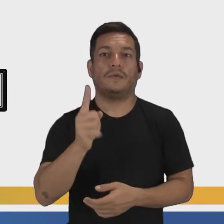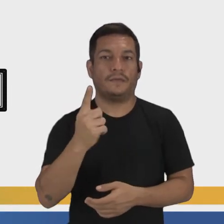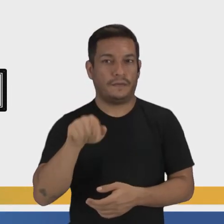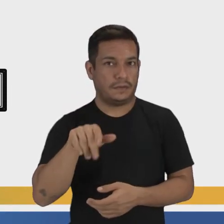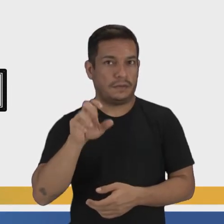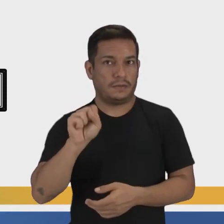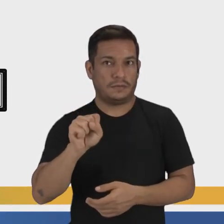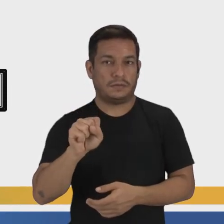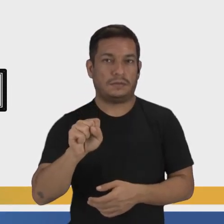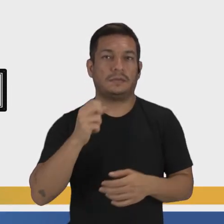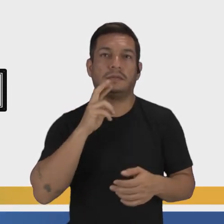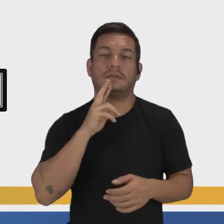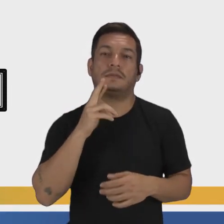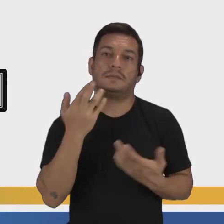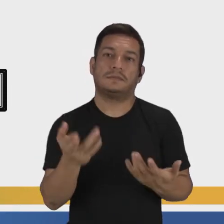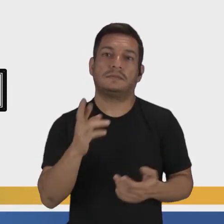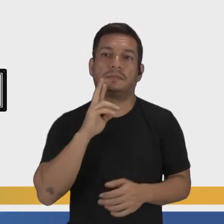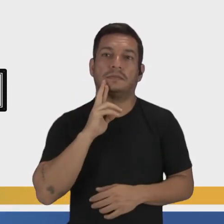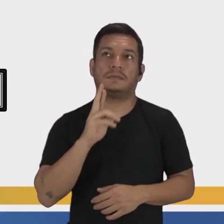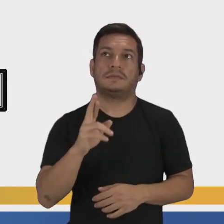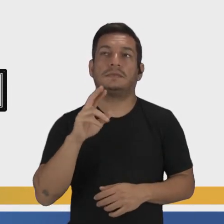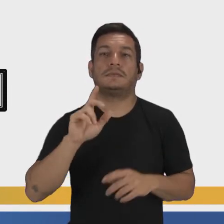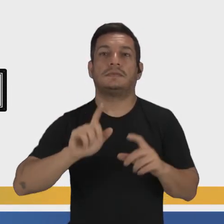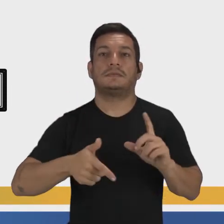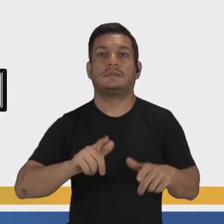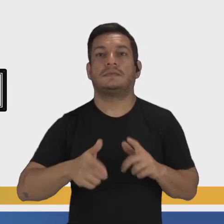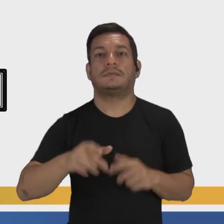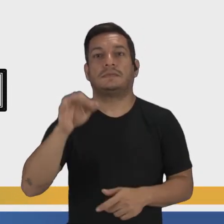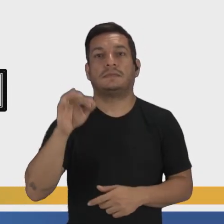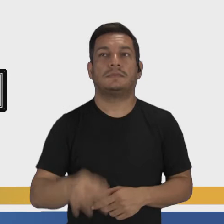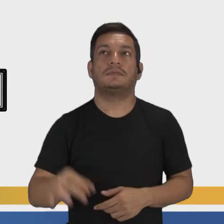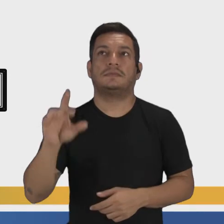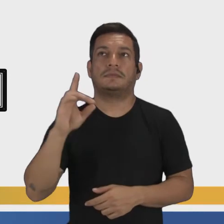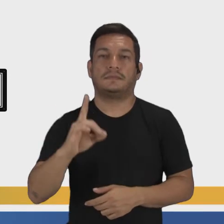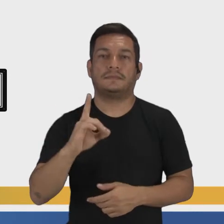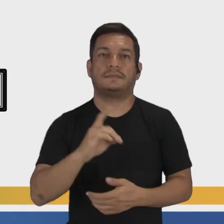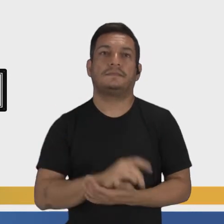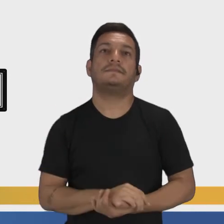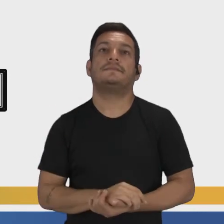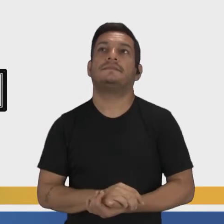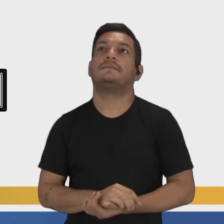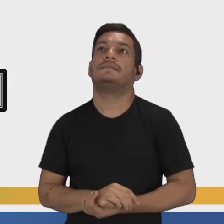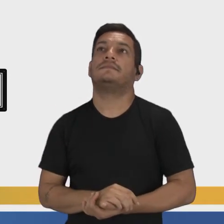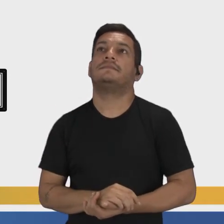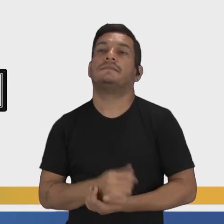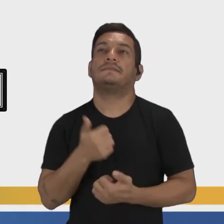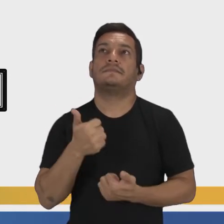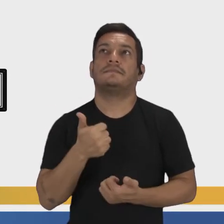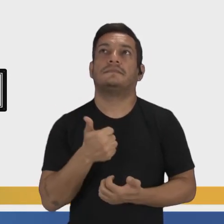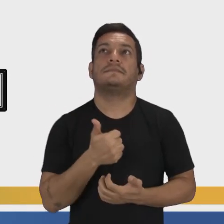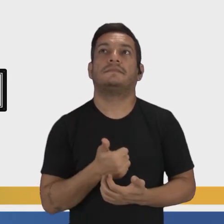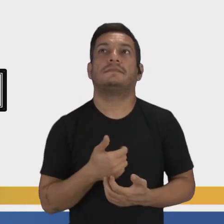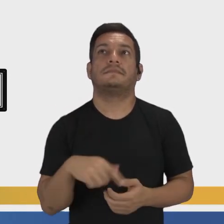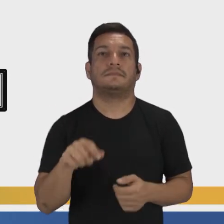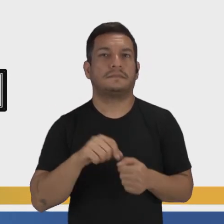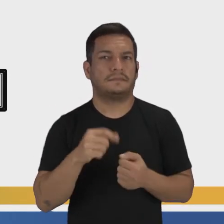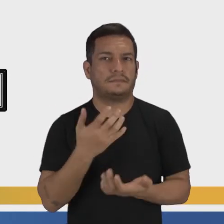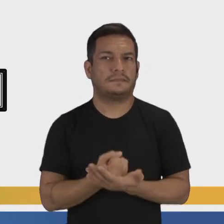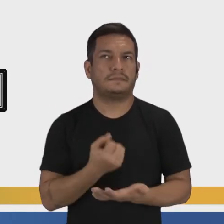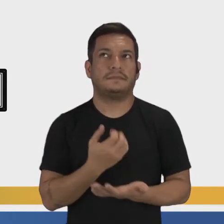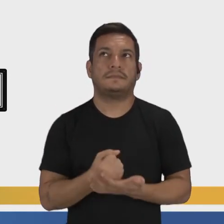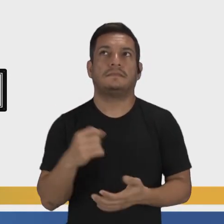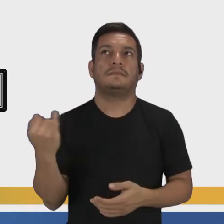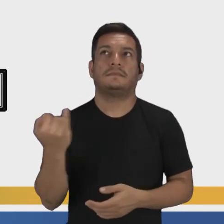1,8. Então, com isso, nós temos como resposta correta a letra D. Tudo bem? Fizeram um registro?